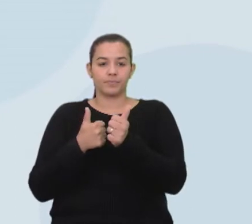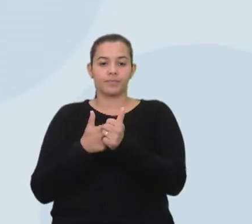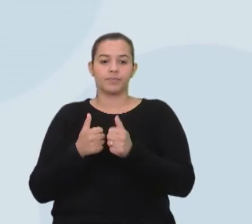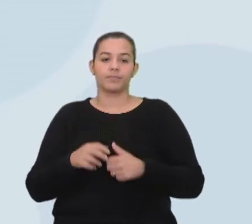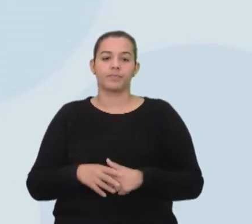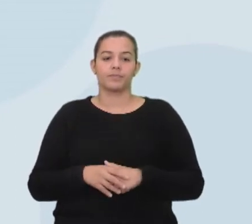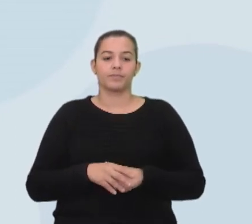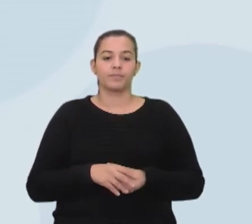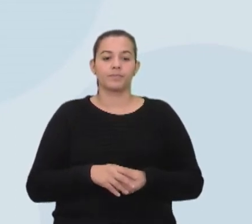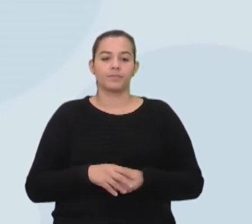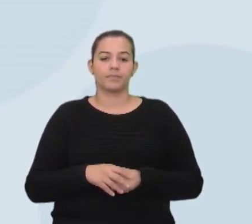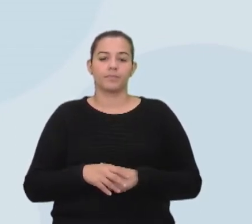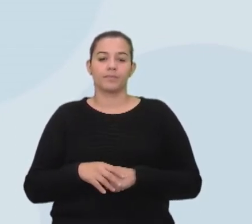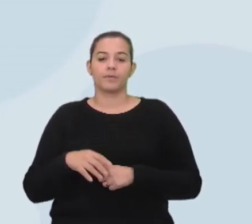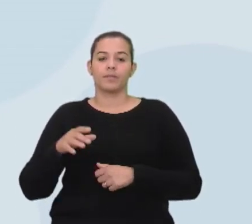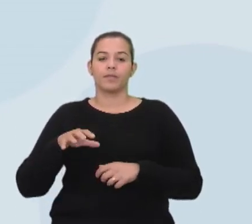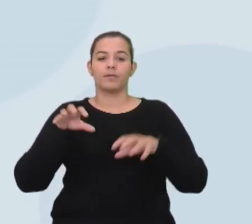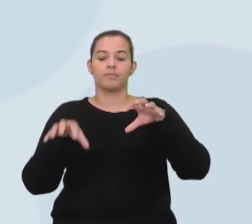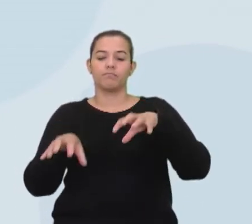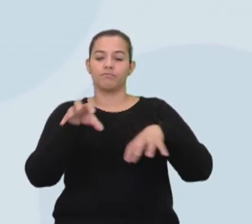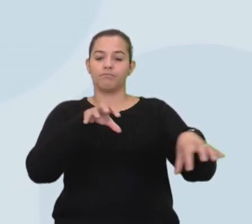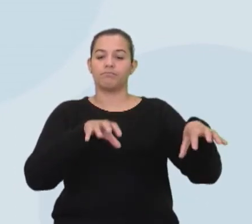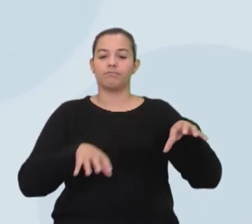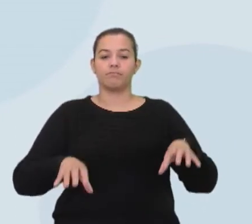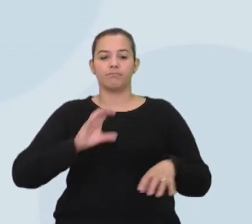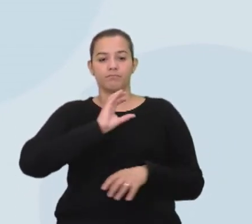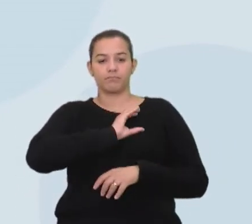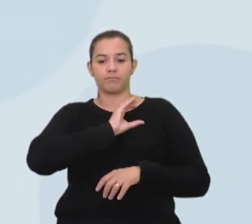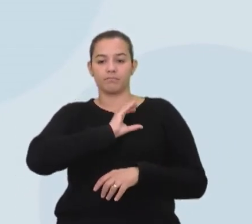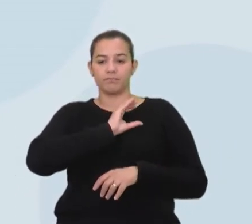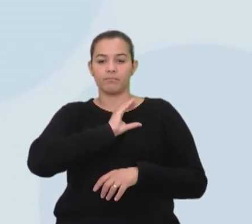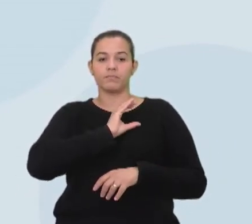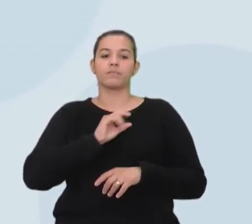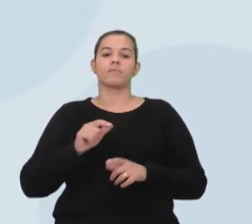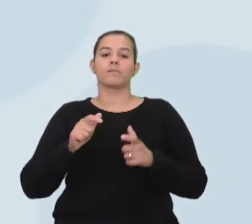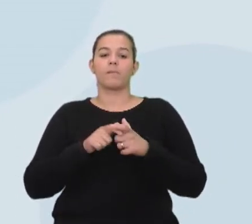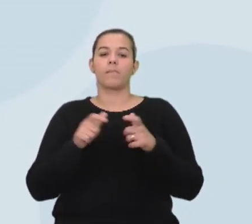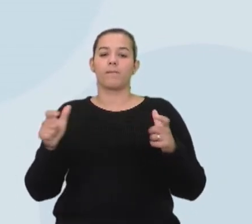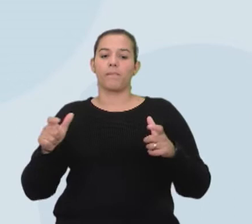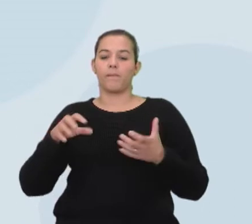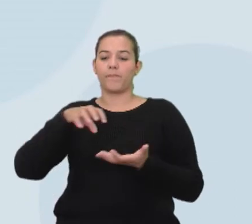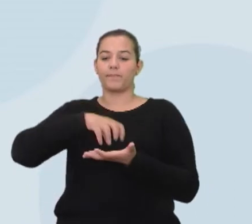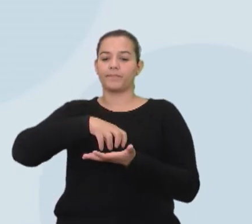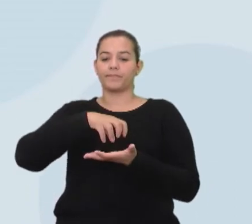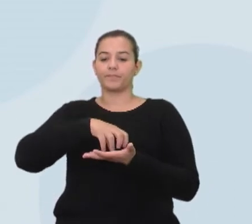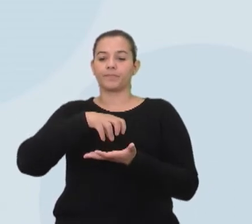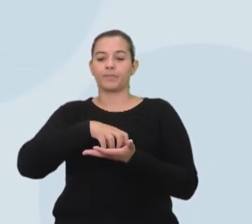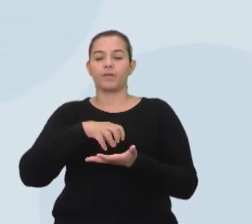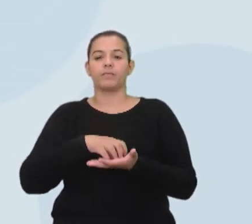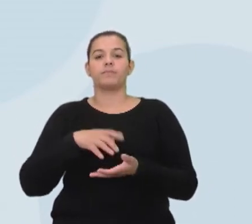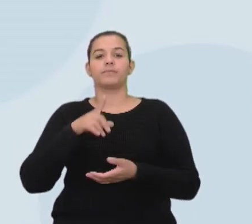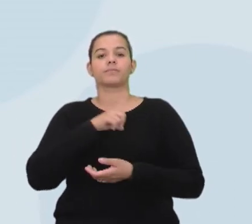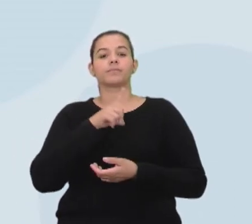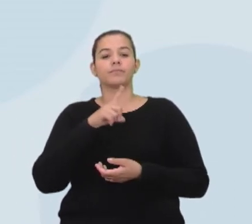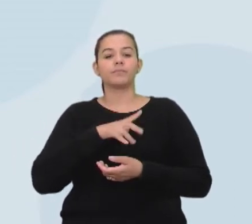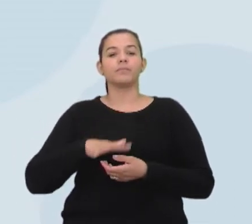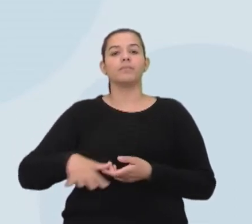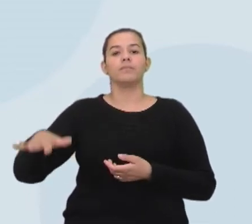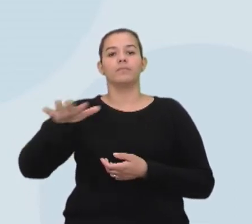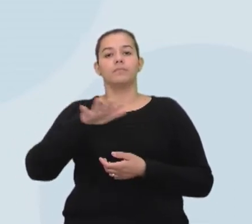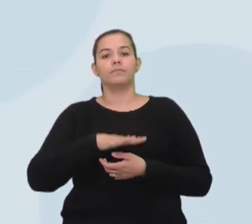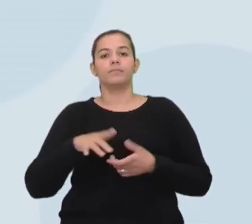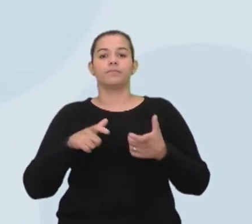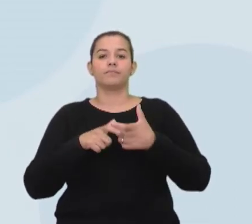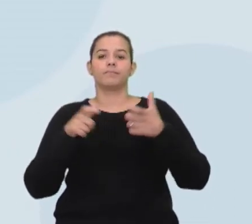Francesa, e tem partes ali do Canadá e também uma grande parte central ali, que é justamente onde era esse